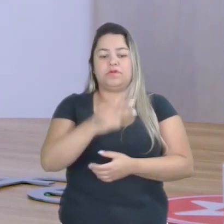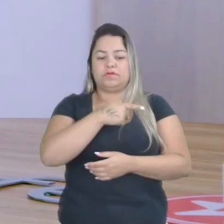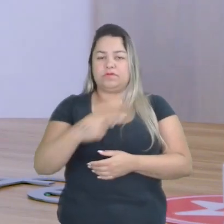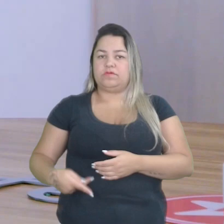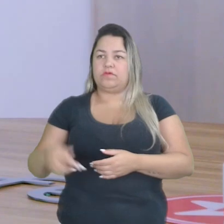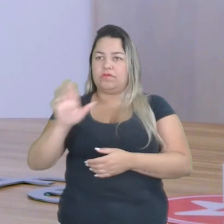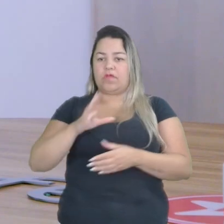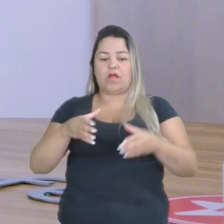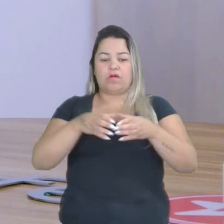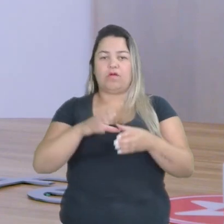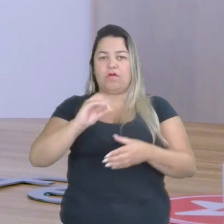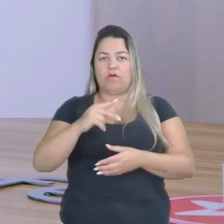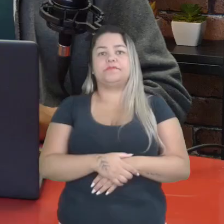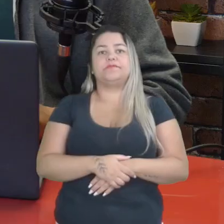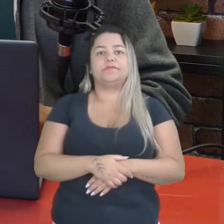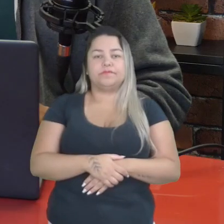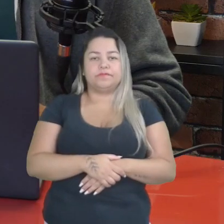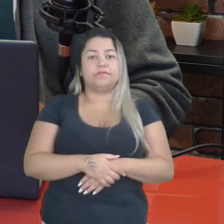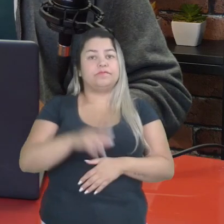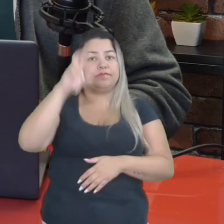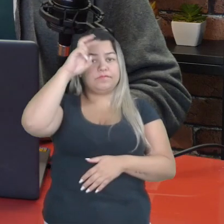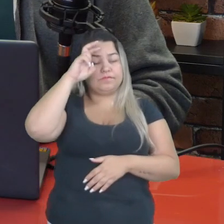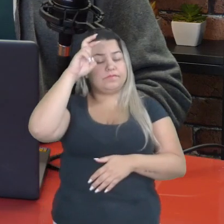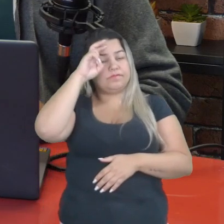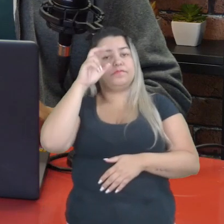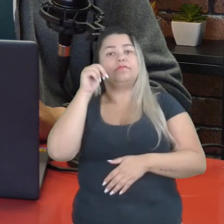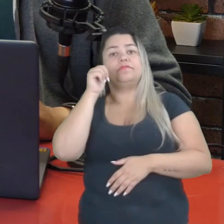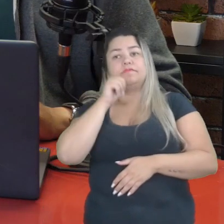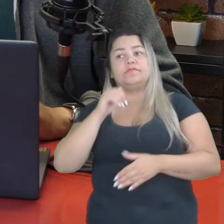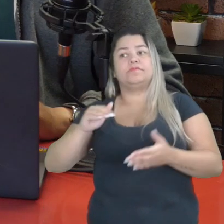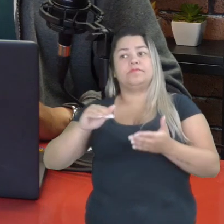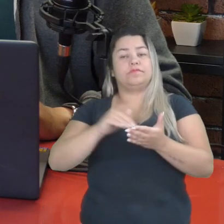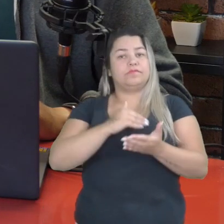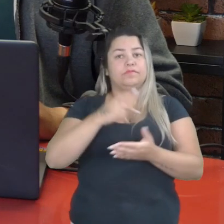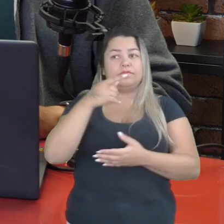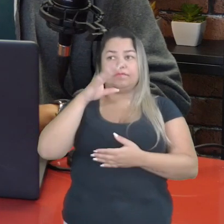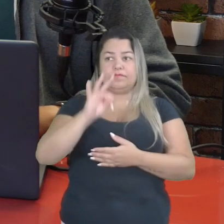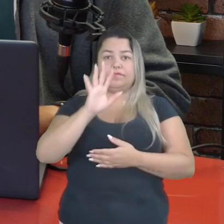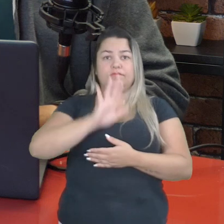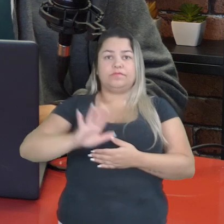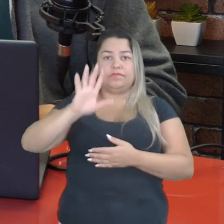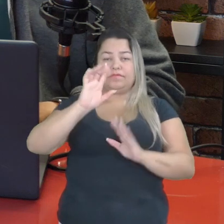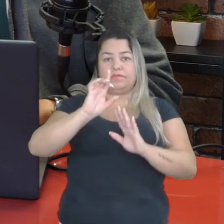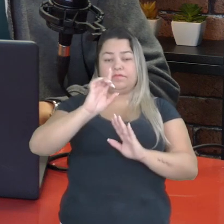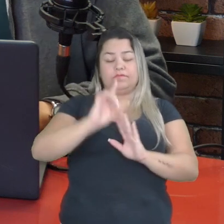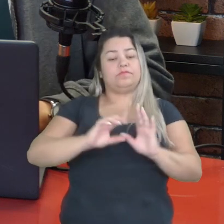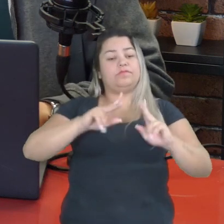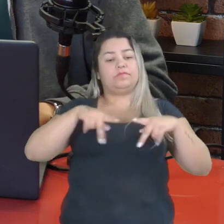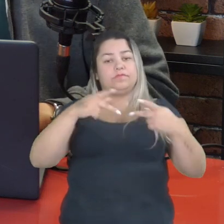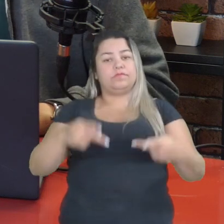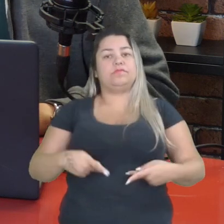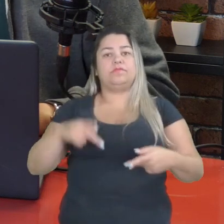levada pelo presidente Lula à COP29. Já na quinta, a convidada do Café PT foi a secretária nacional dos Direitos